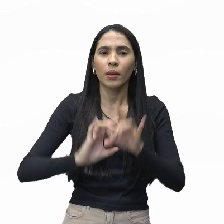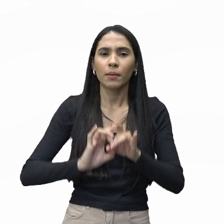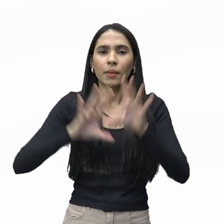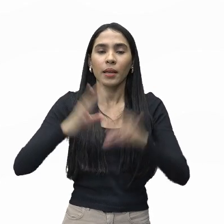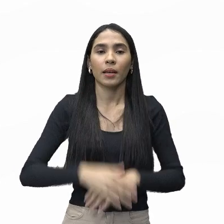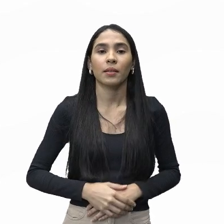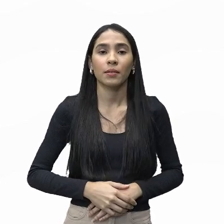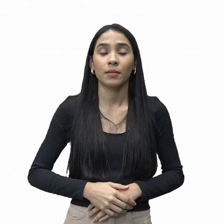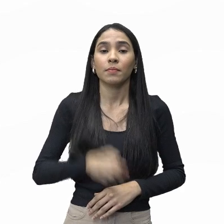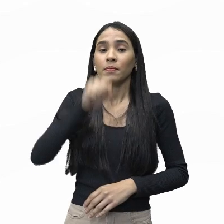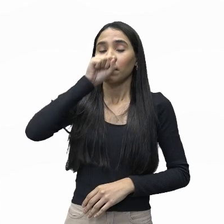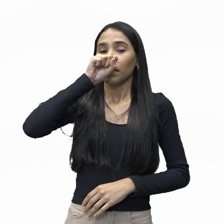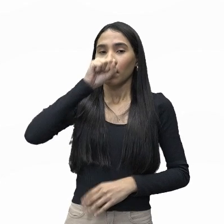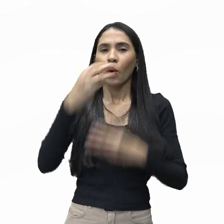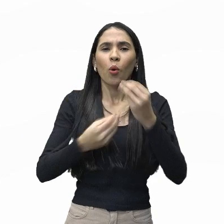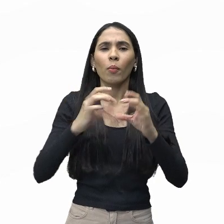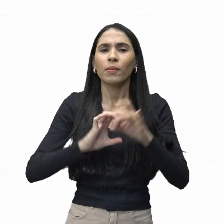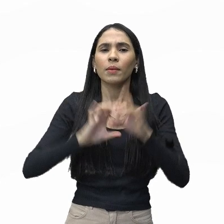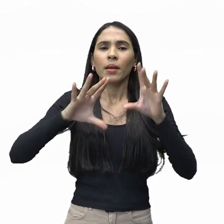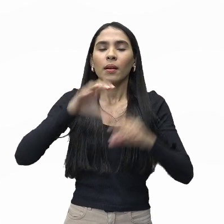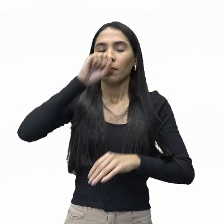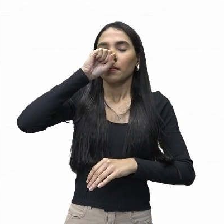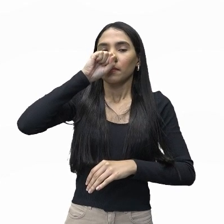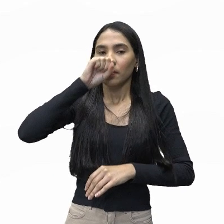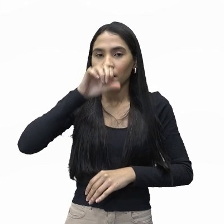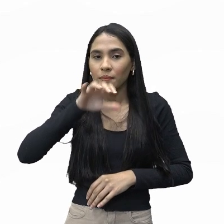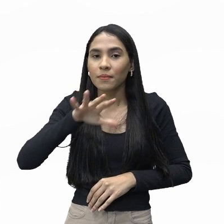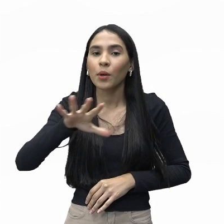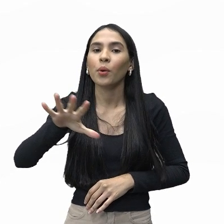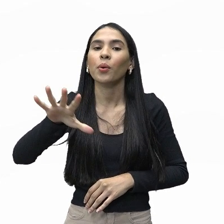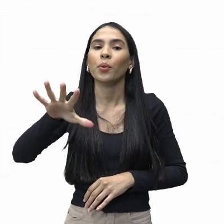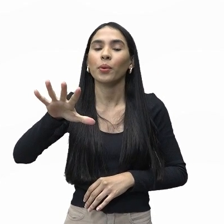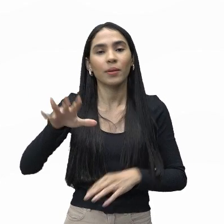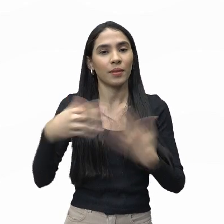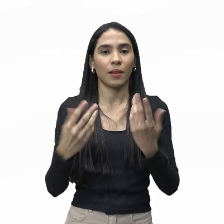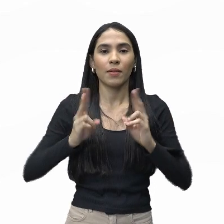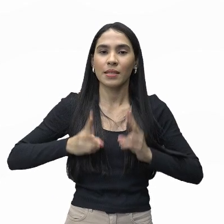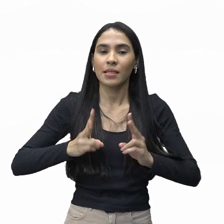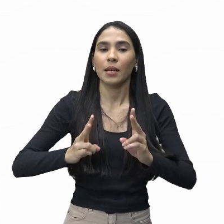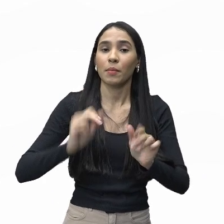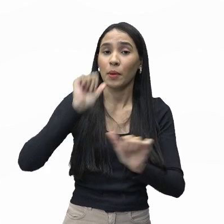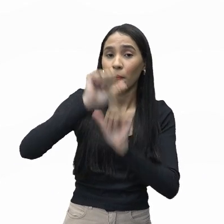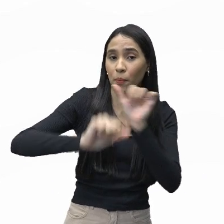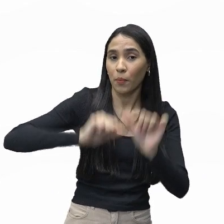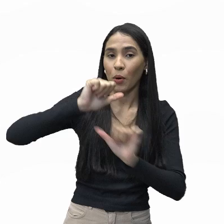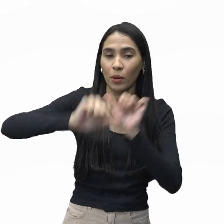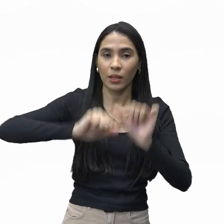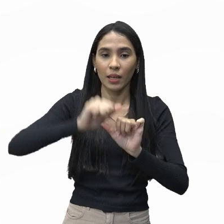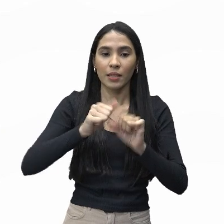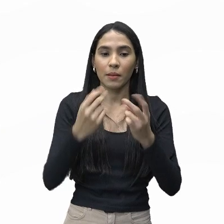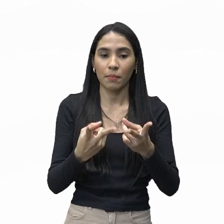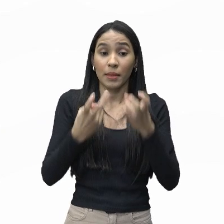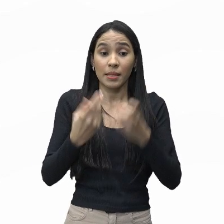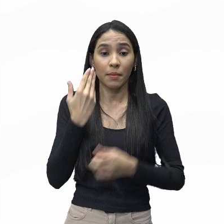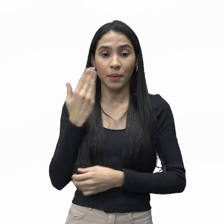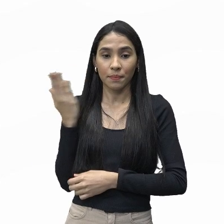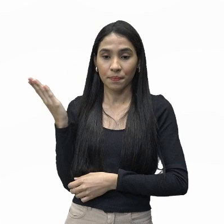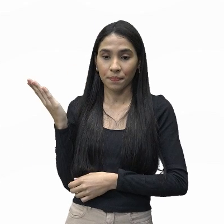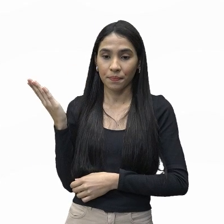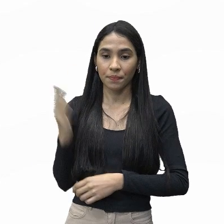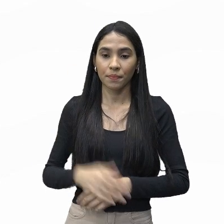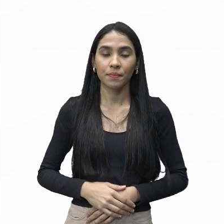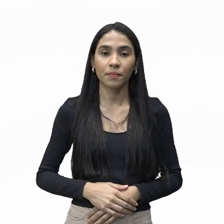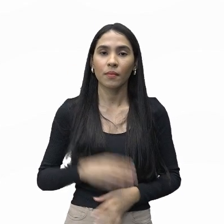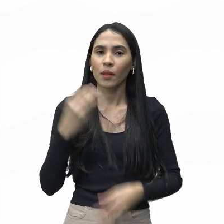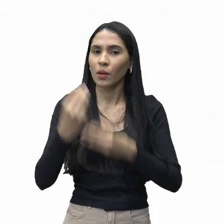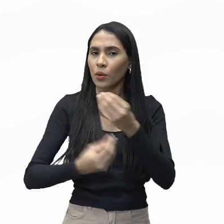gente expira, lança aquele ar para fora, né? Então ocorre sempre essa troca, tá? Esse ciclo que você observa aí. E como